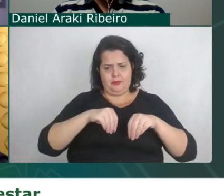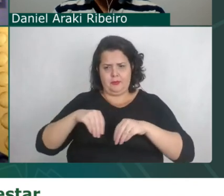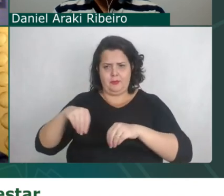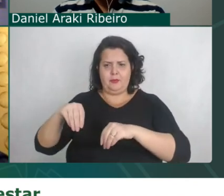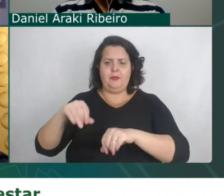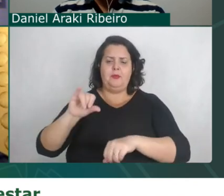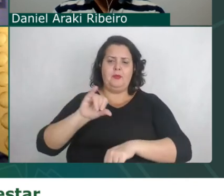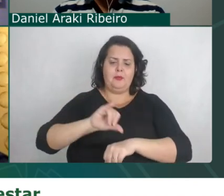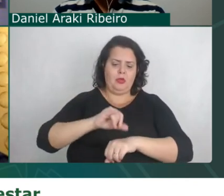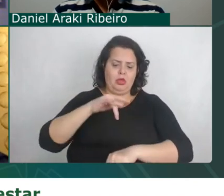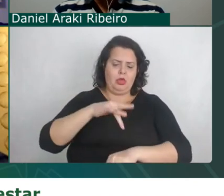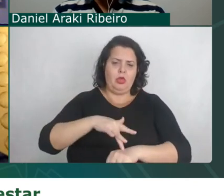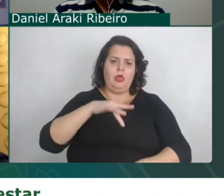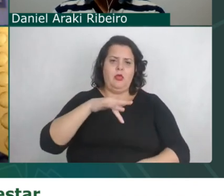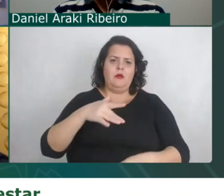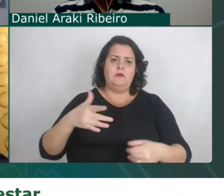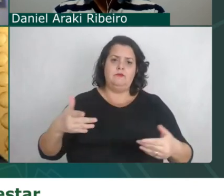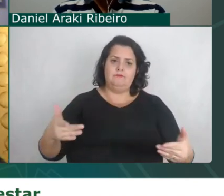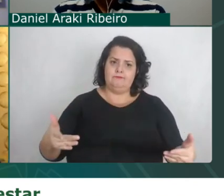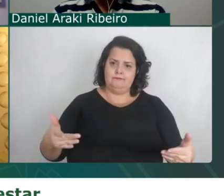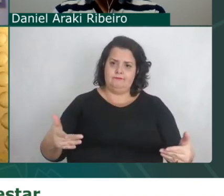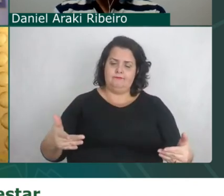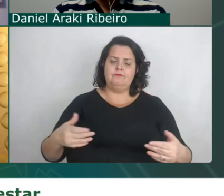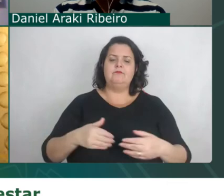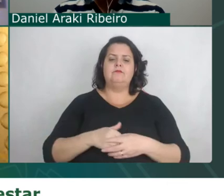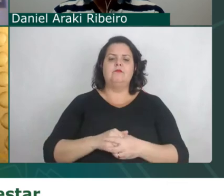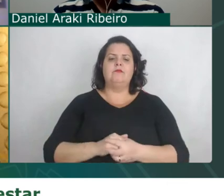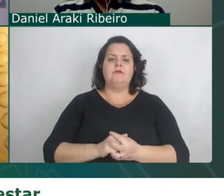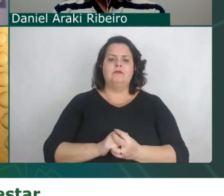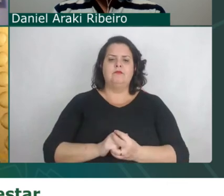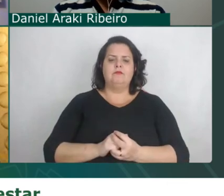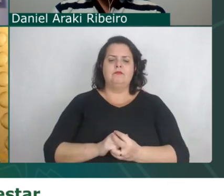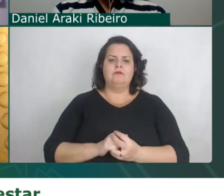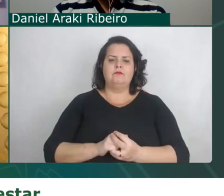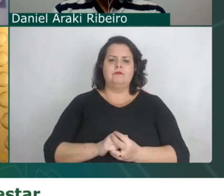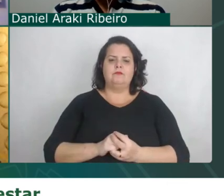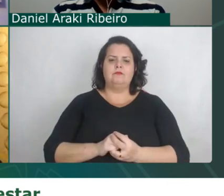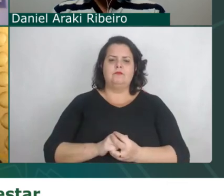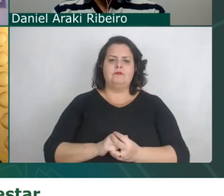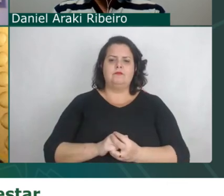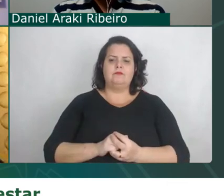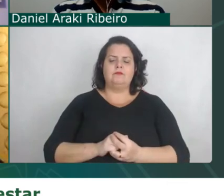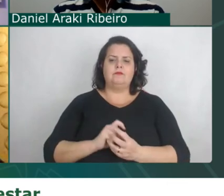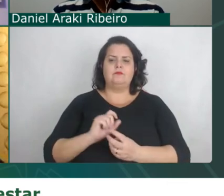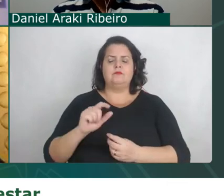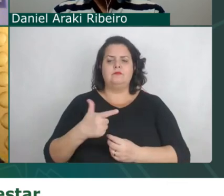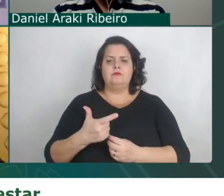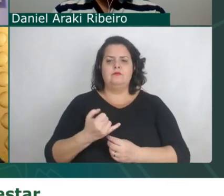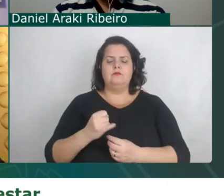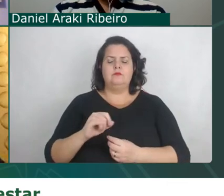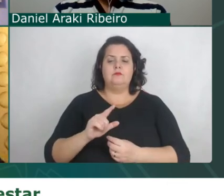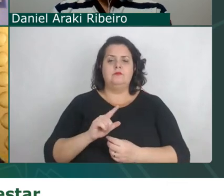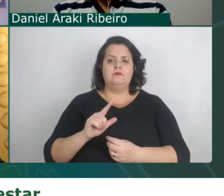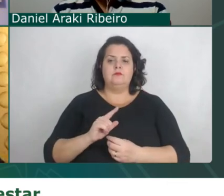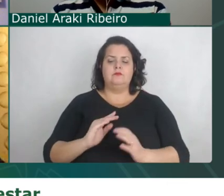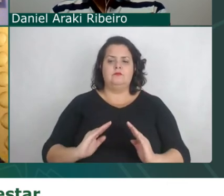é reconhecida como uma área que está contaminada em grande parte da sua região. Mas, obviamente, se você tiver uma moradia